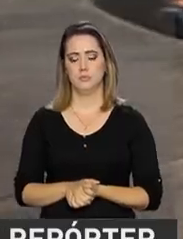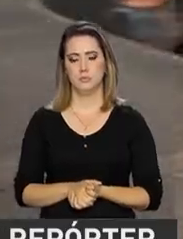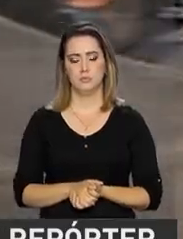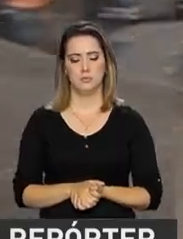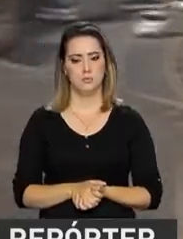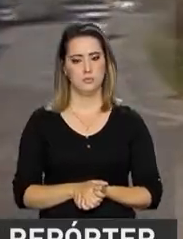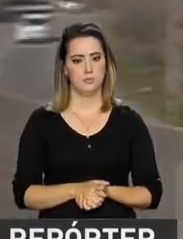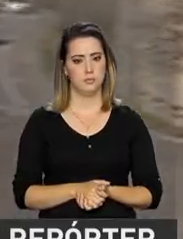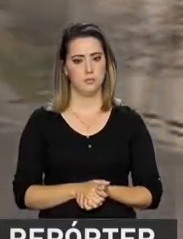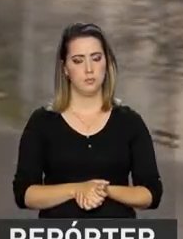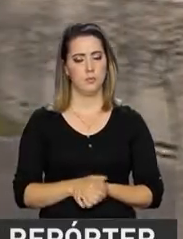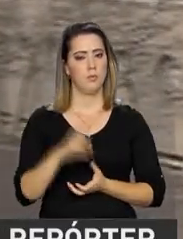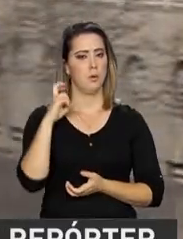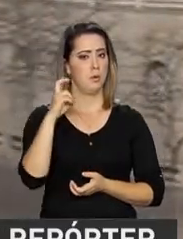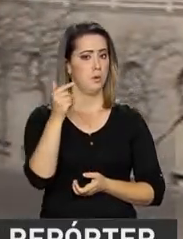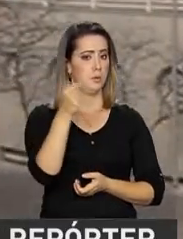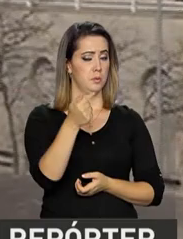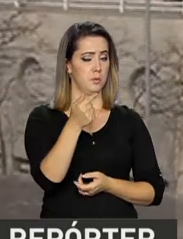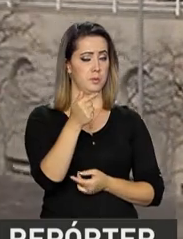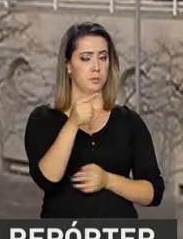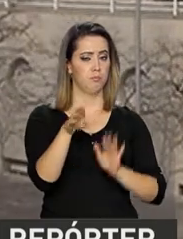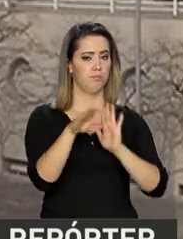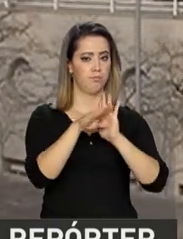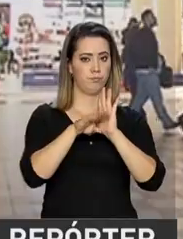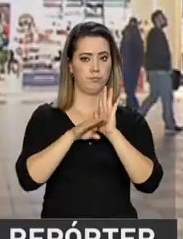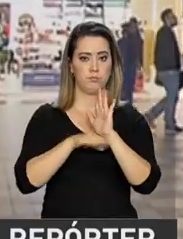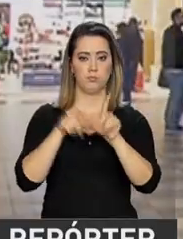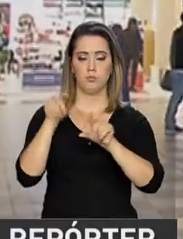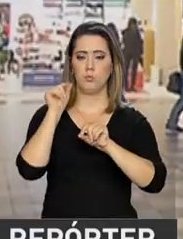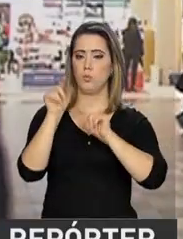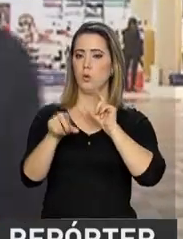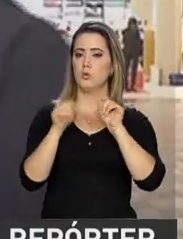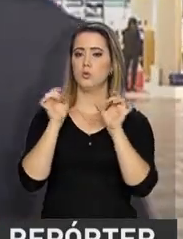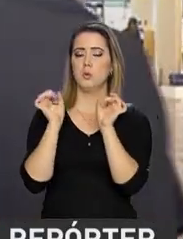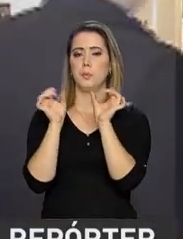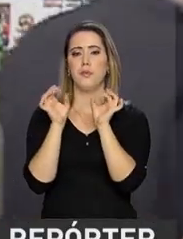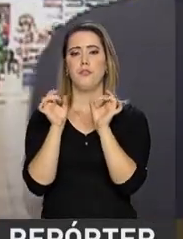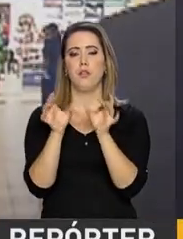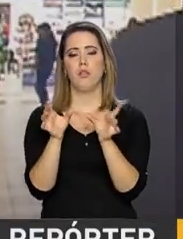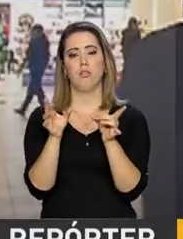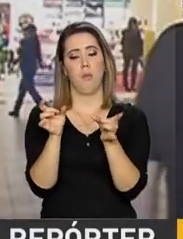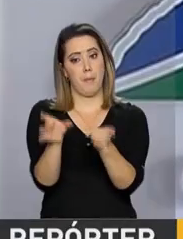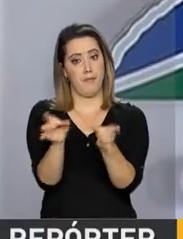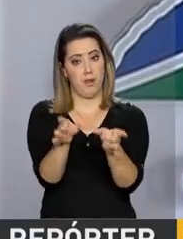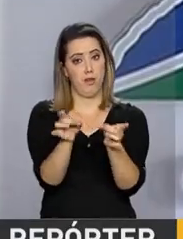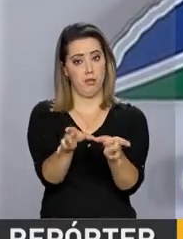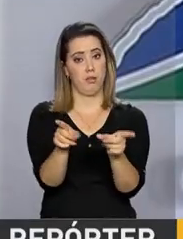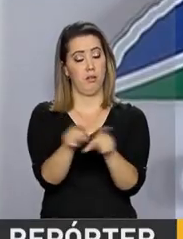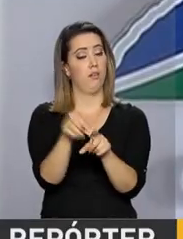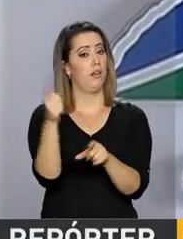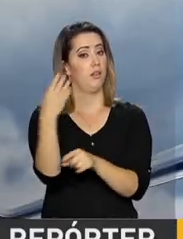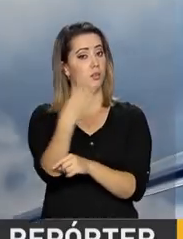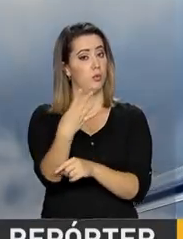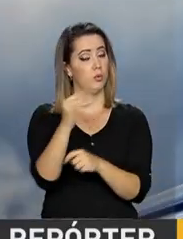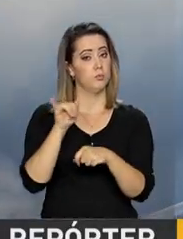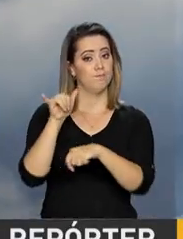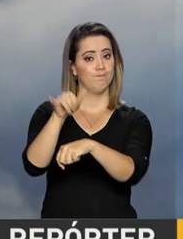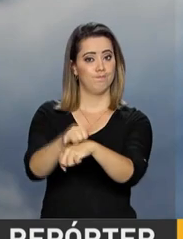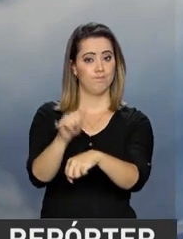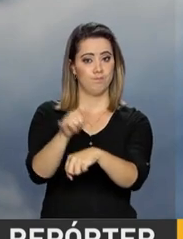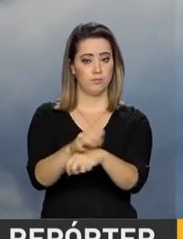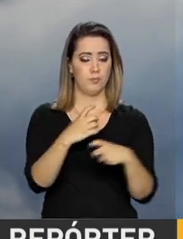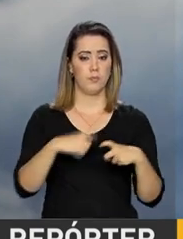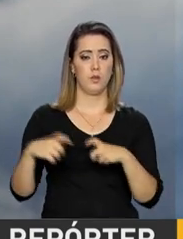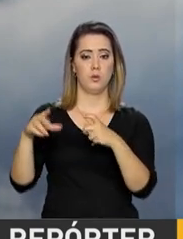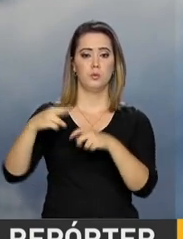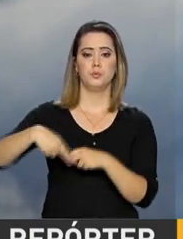entre os 57 projetos selecionados pelo governo para a venda ou concessão estão 14 aeroportos localizados nas